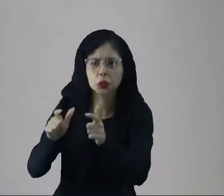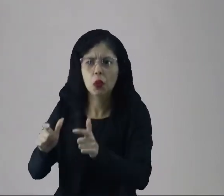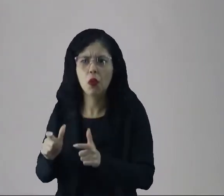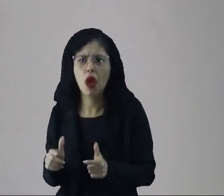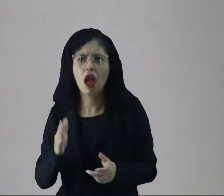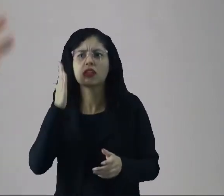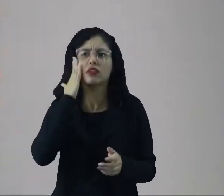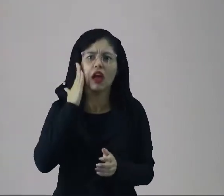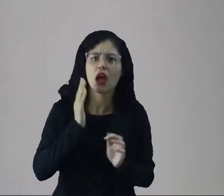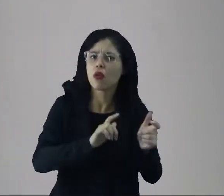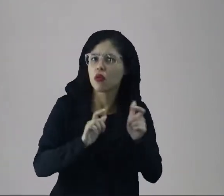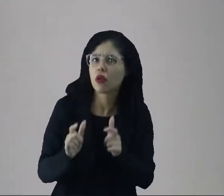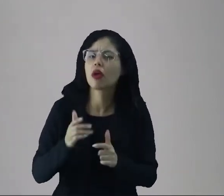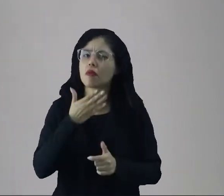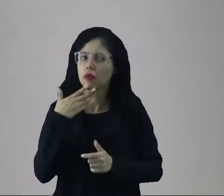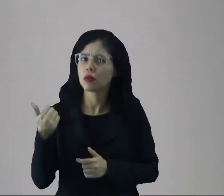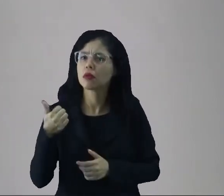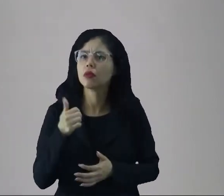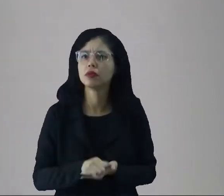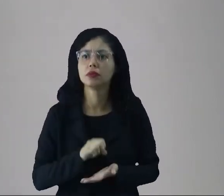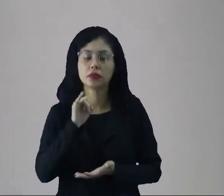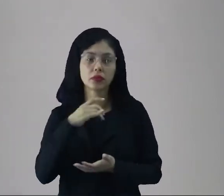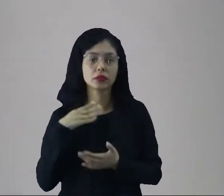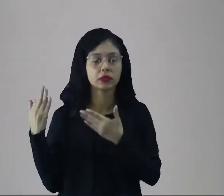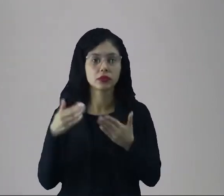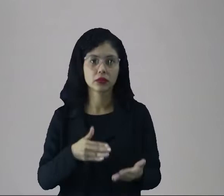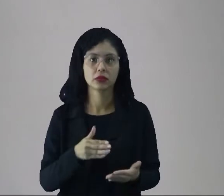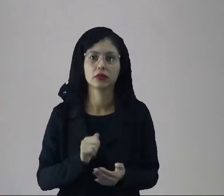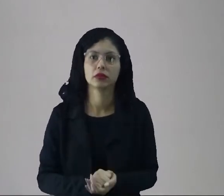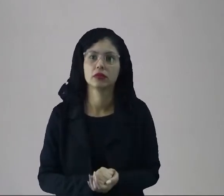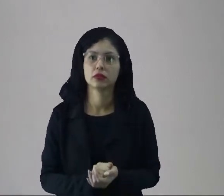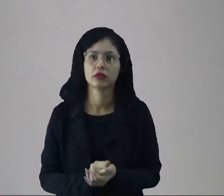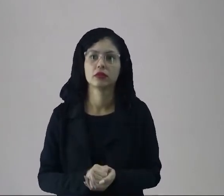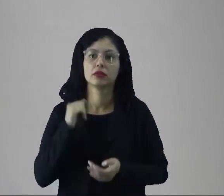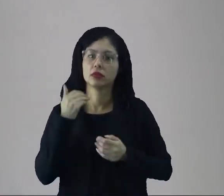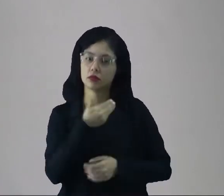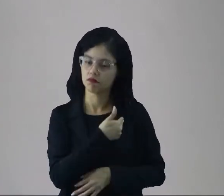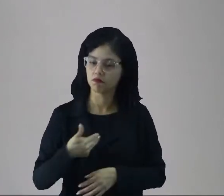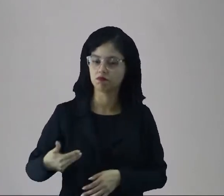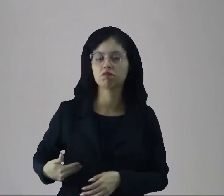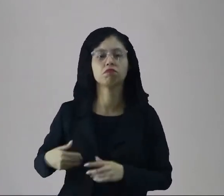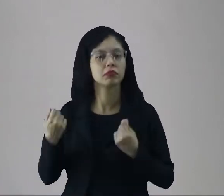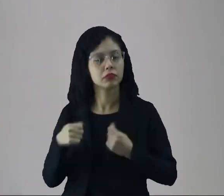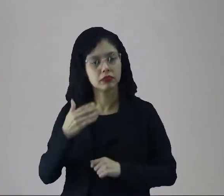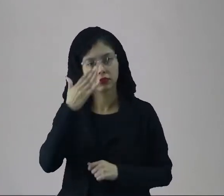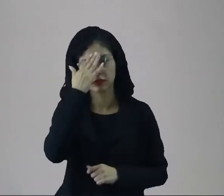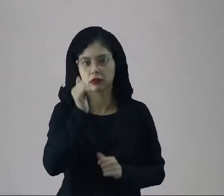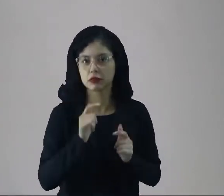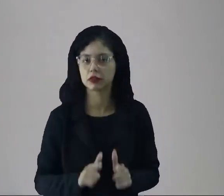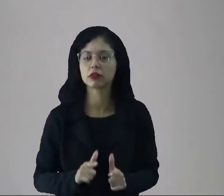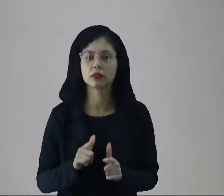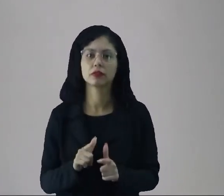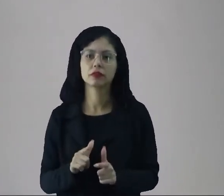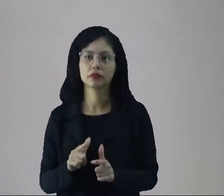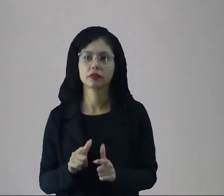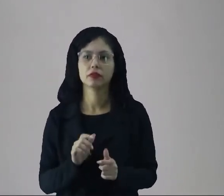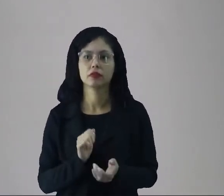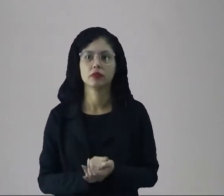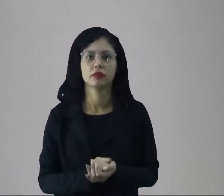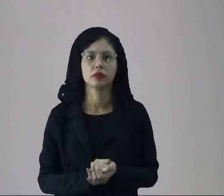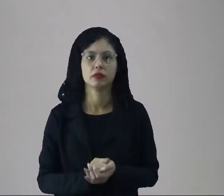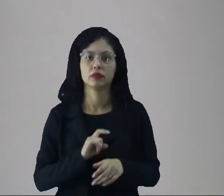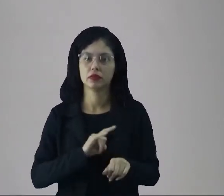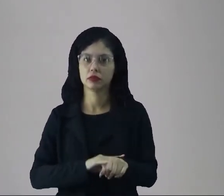localizar, entender o ambiente melhor. Se eu chegar num ambiente público e eu quero saber onde é que está